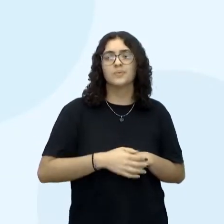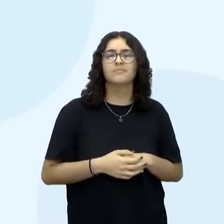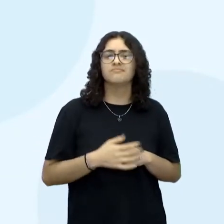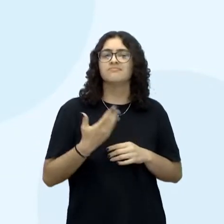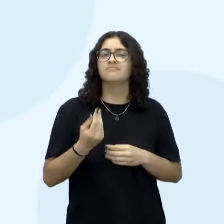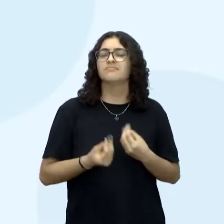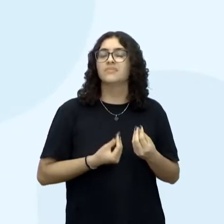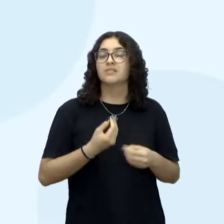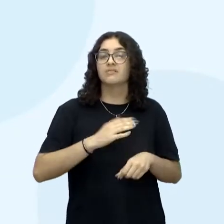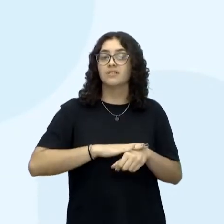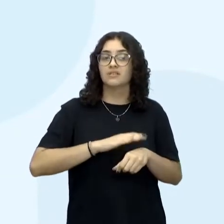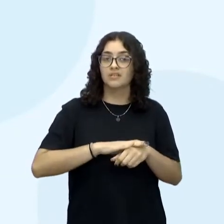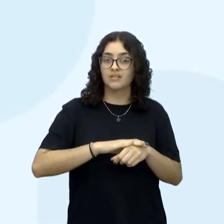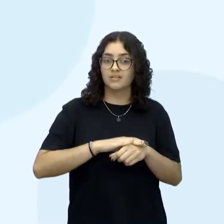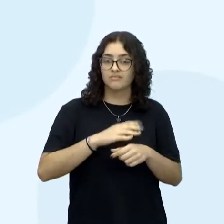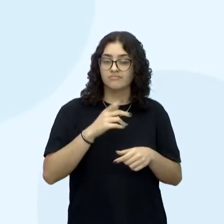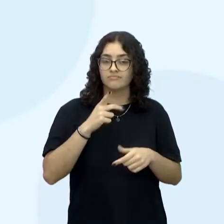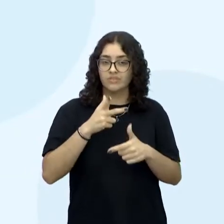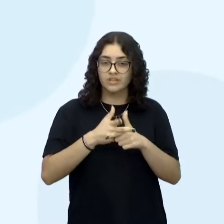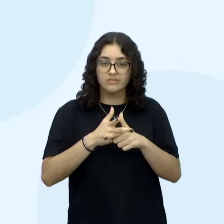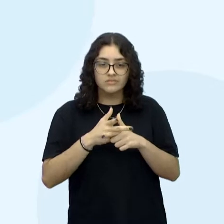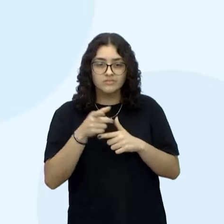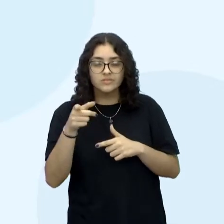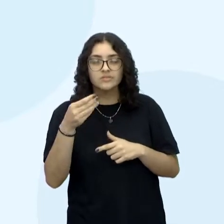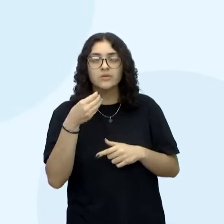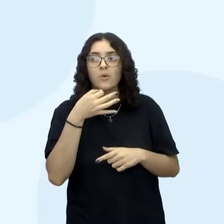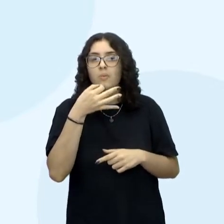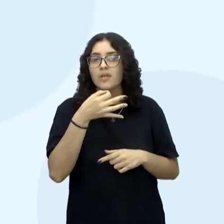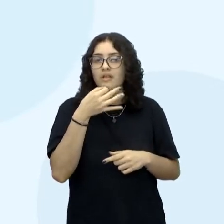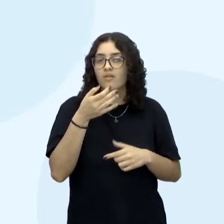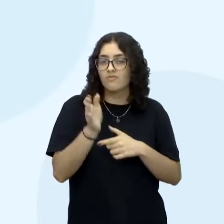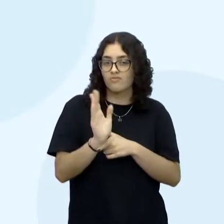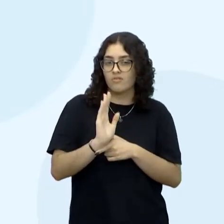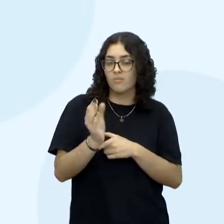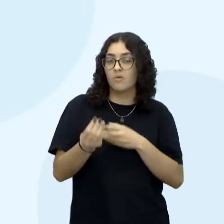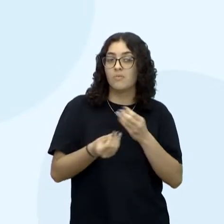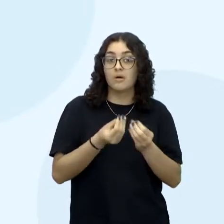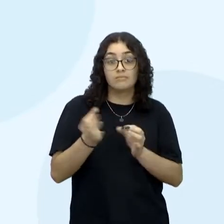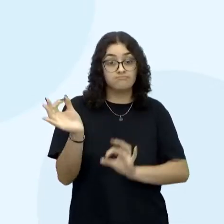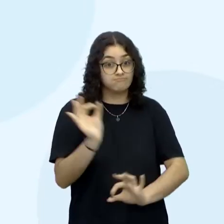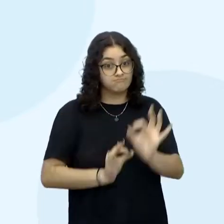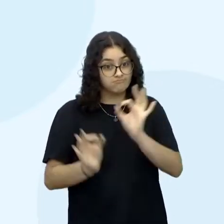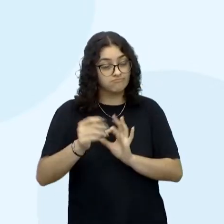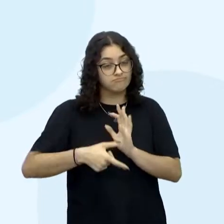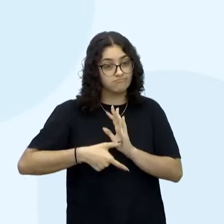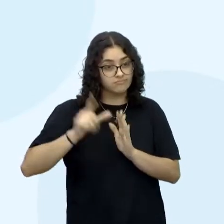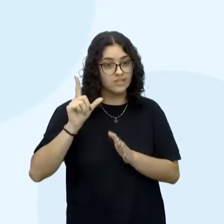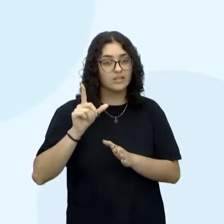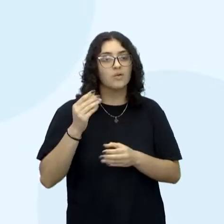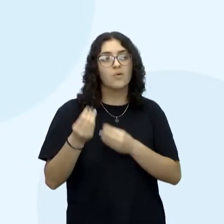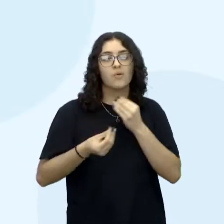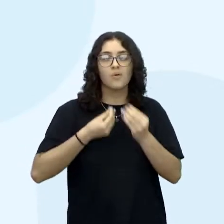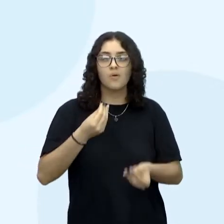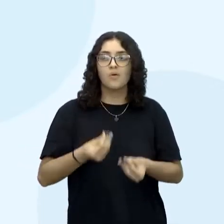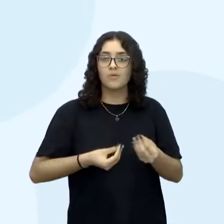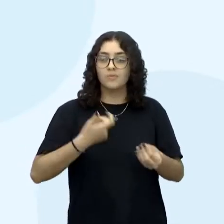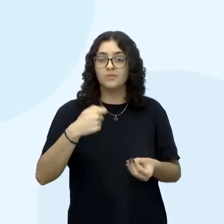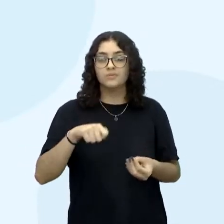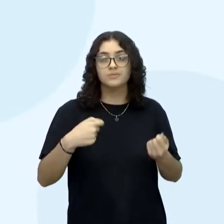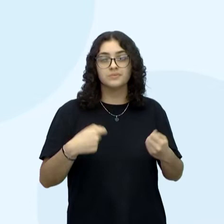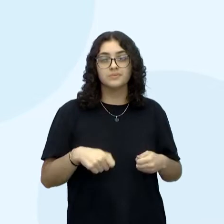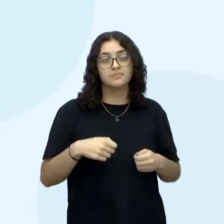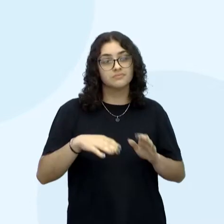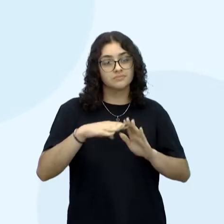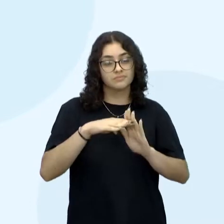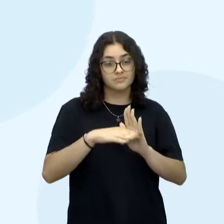fazer a nossa vídeo resenha? A gente precisa de planejamento. Para planejar a gravação da nossa vídeo resenha, a gente precisa ter